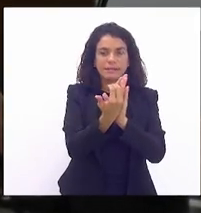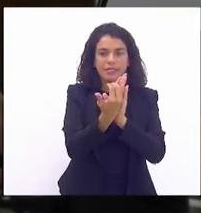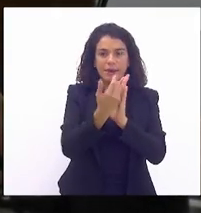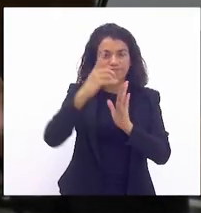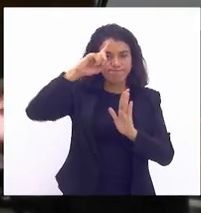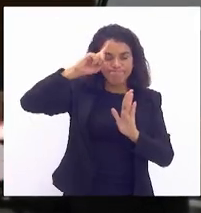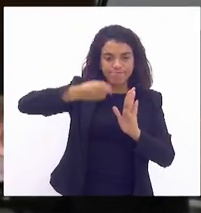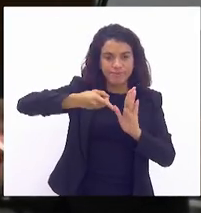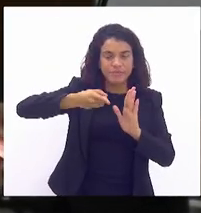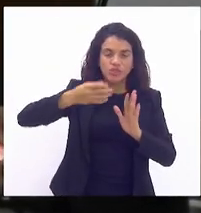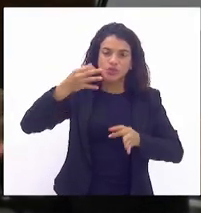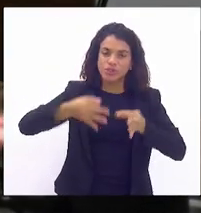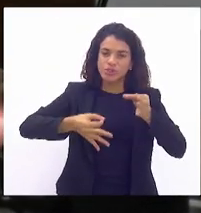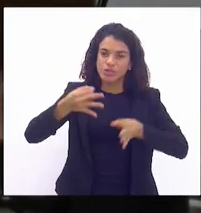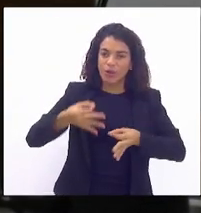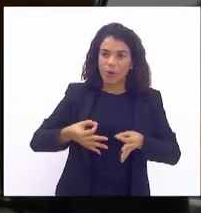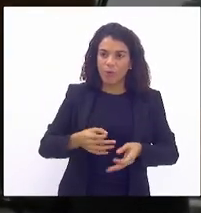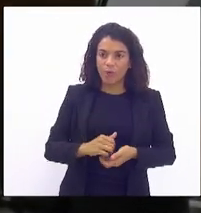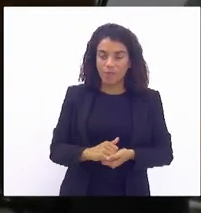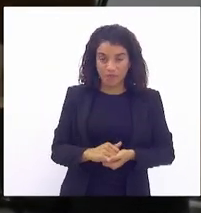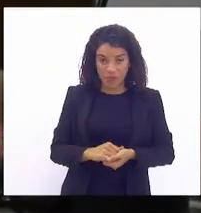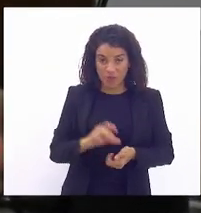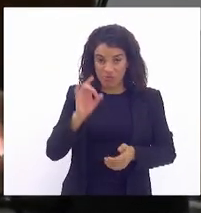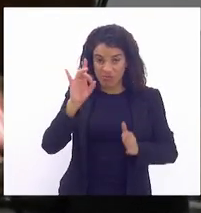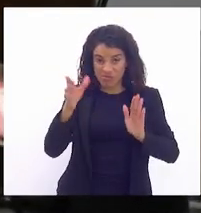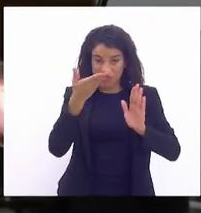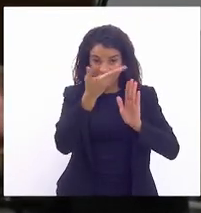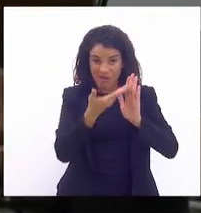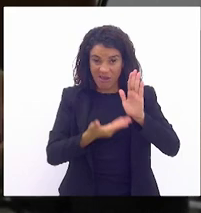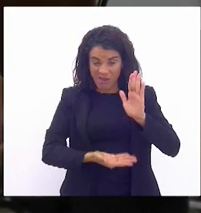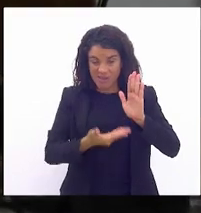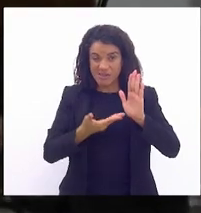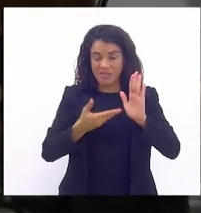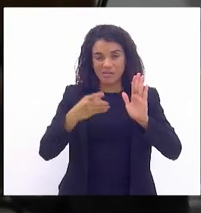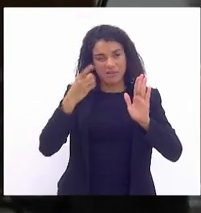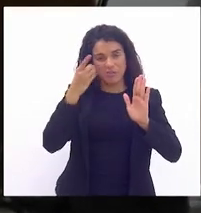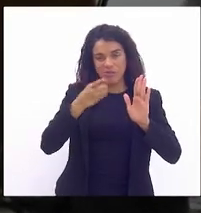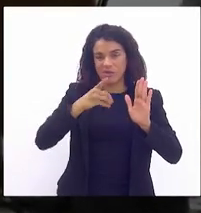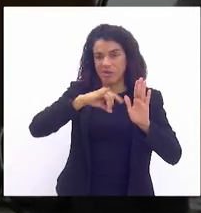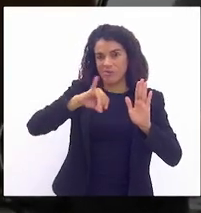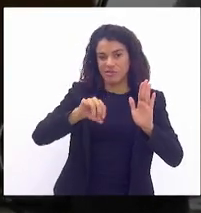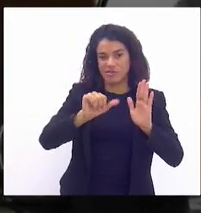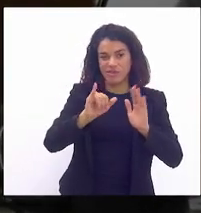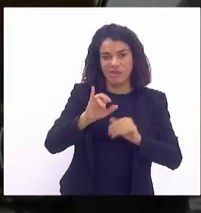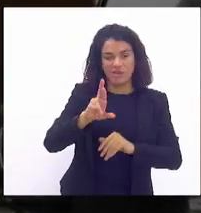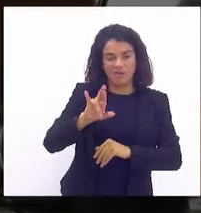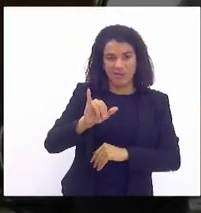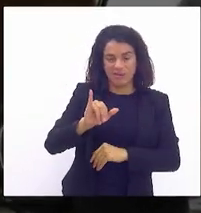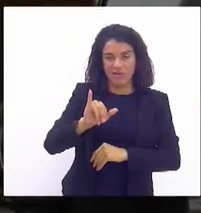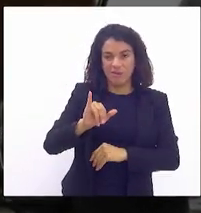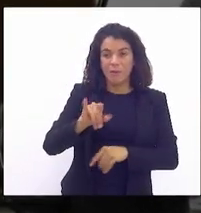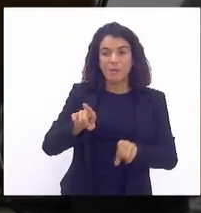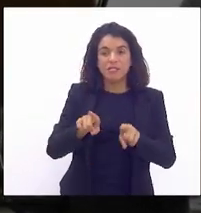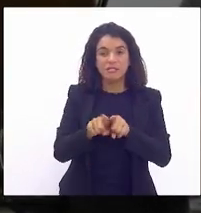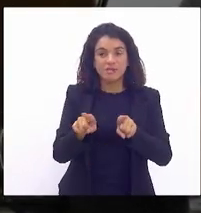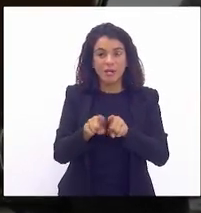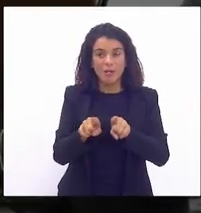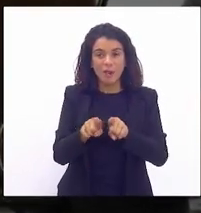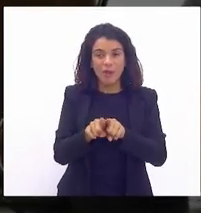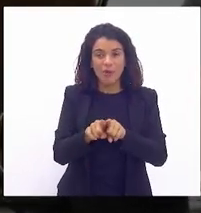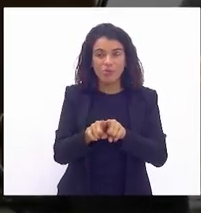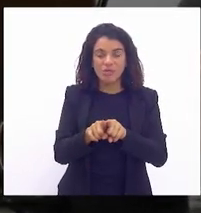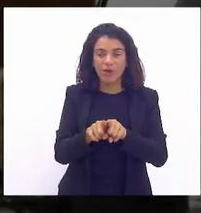Aliás, não só esses, deputado Jair, não só aqui, aliás, como também no seu